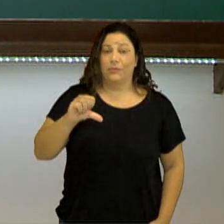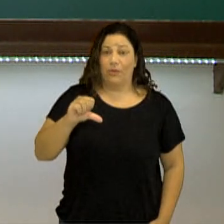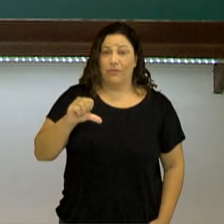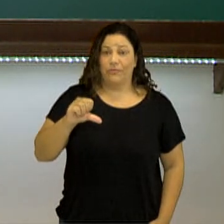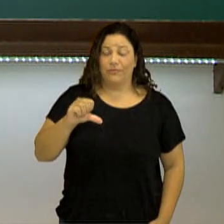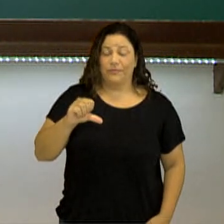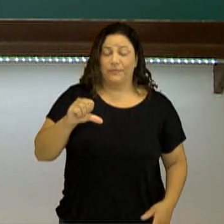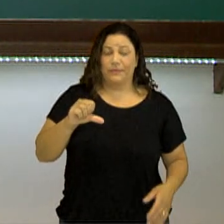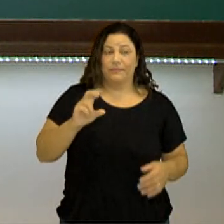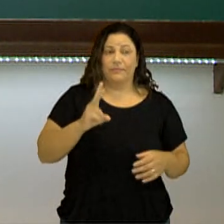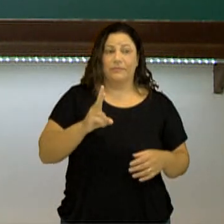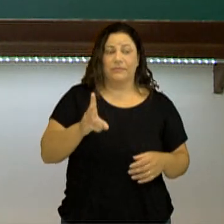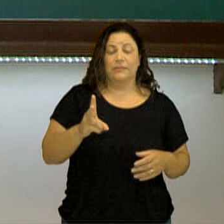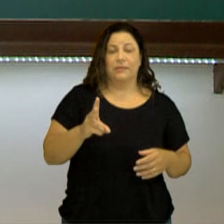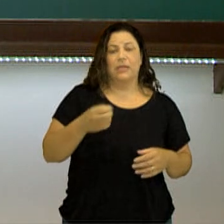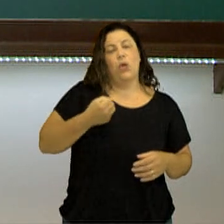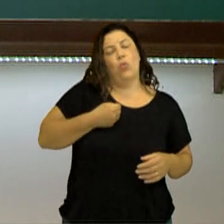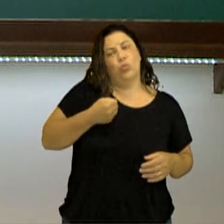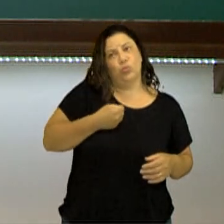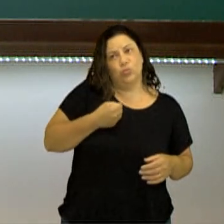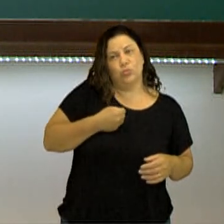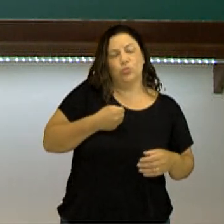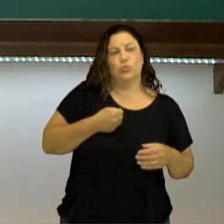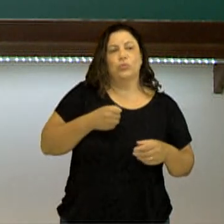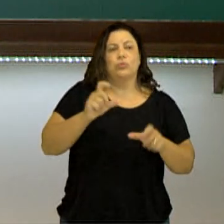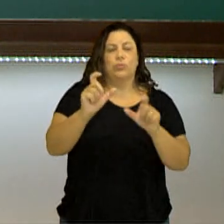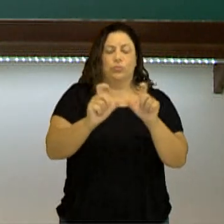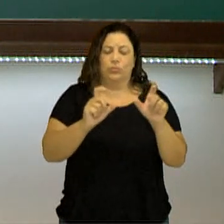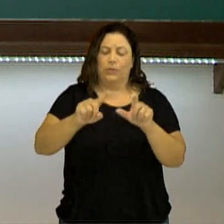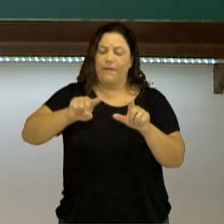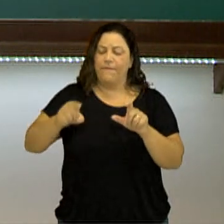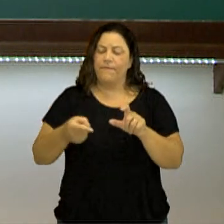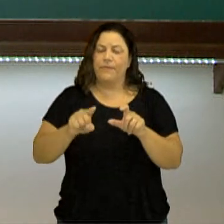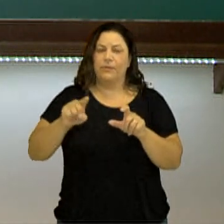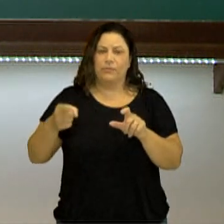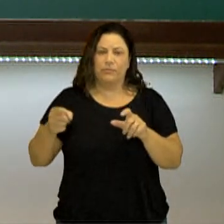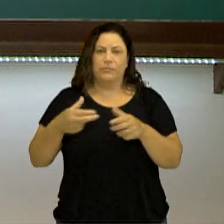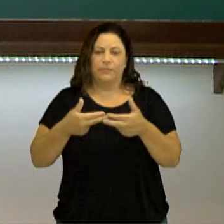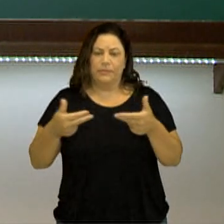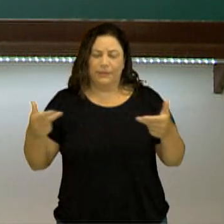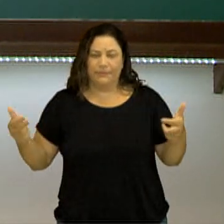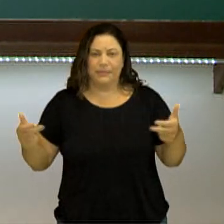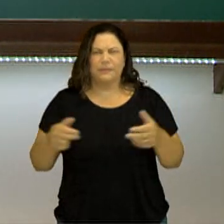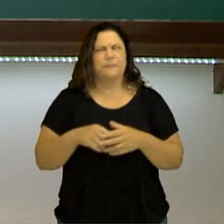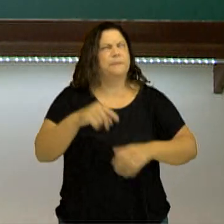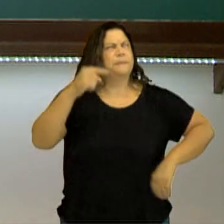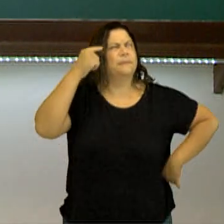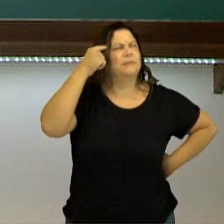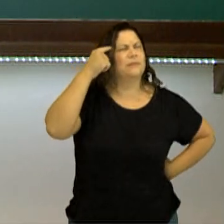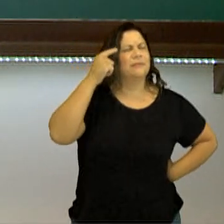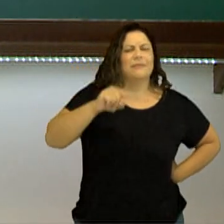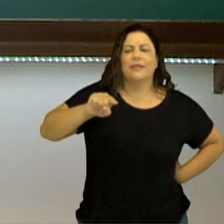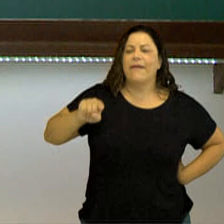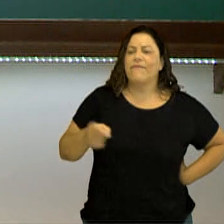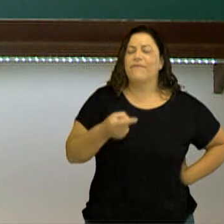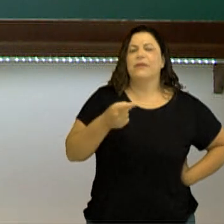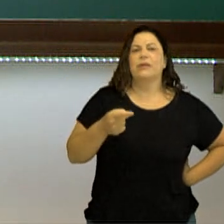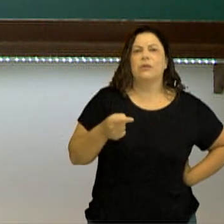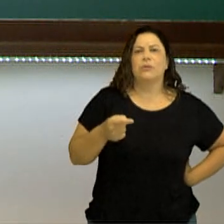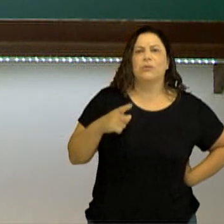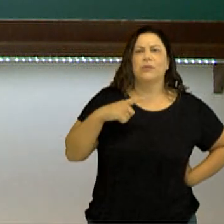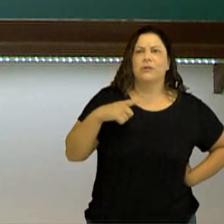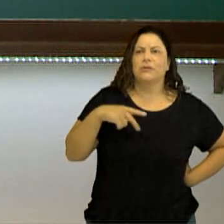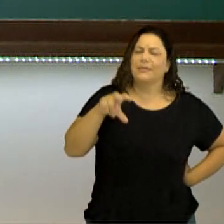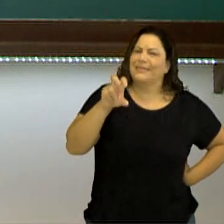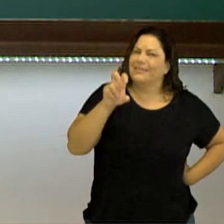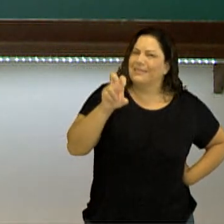inteiro, é um número quebrado. 0,9. Então eu imagino assim, vírgula, depois da vírgula, quando tem 5 ou mais do que